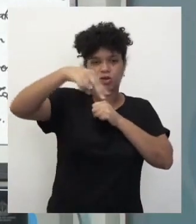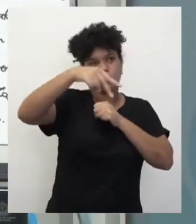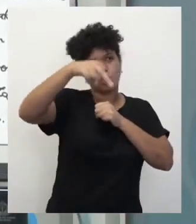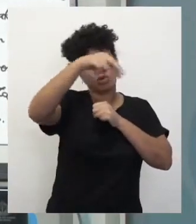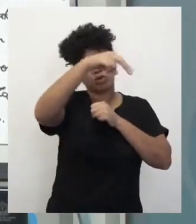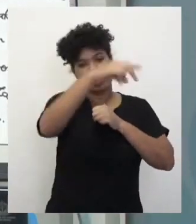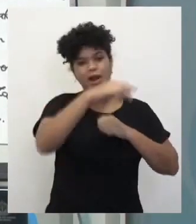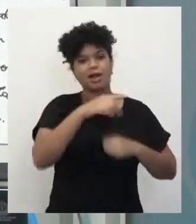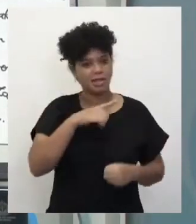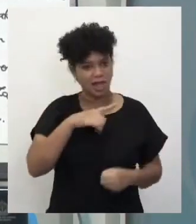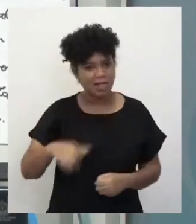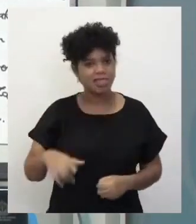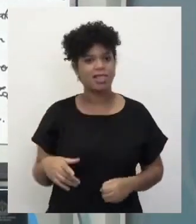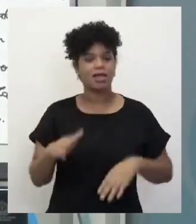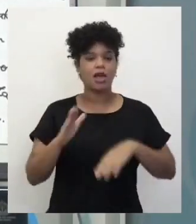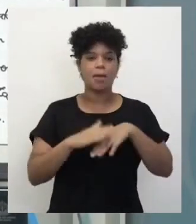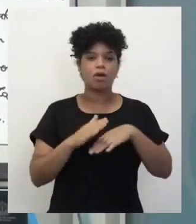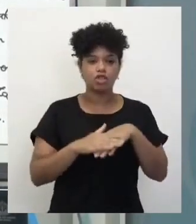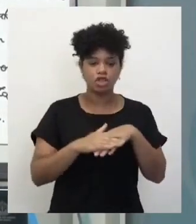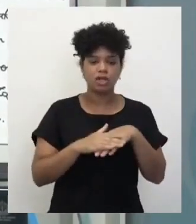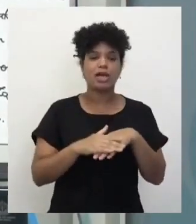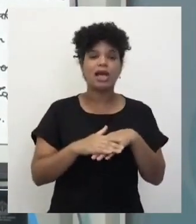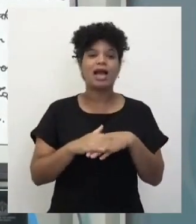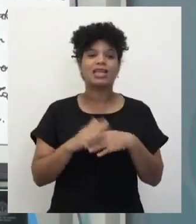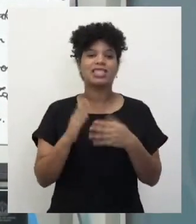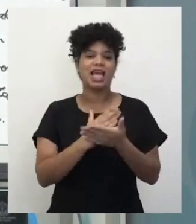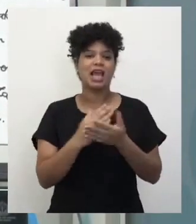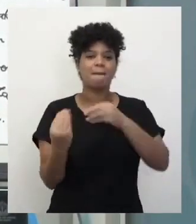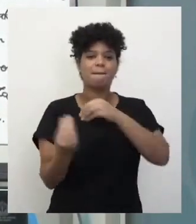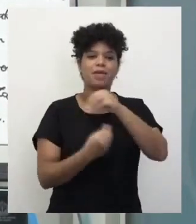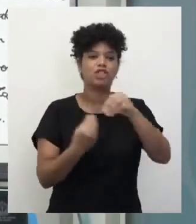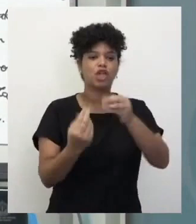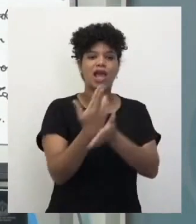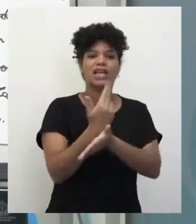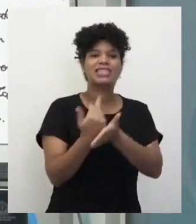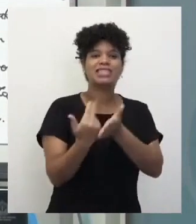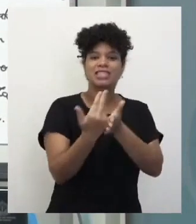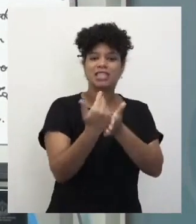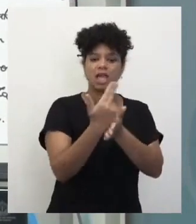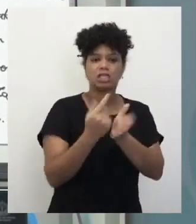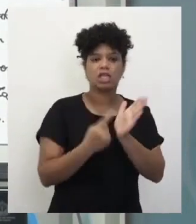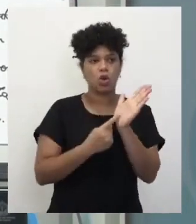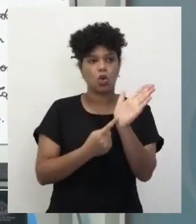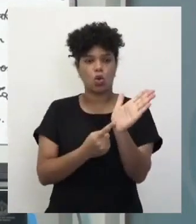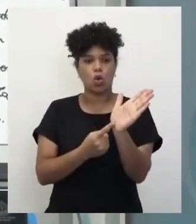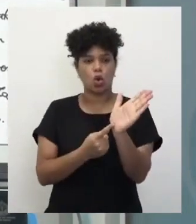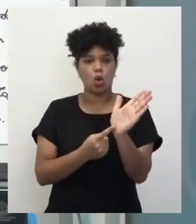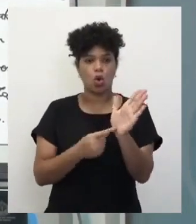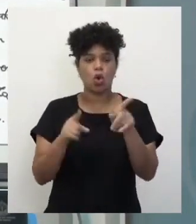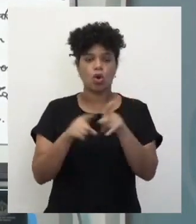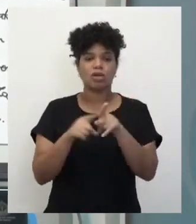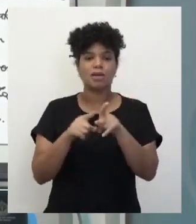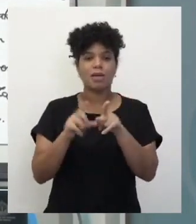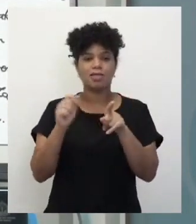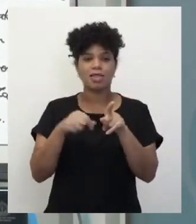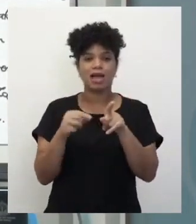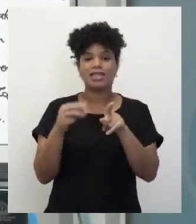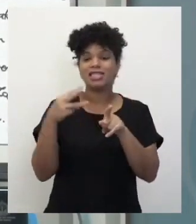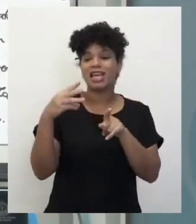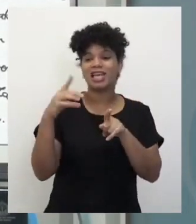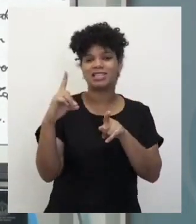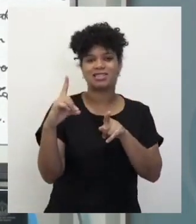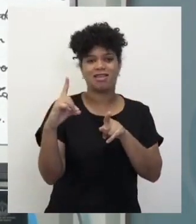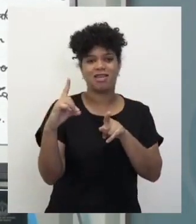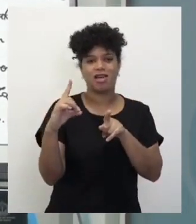mesmo, esculpidas, em madeira, em vários materiais, você tinha desenhos de escadas e você tinha também projeções holográficas de